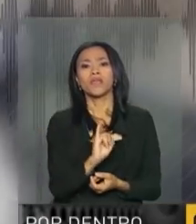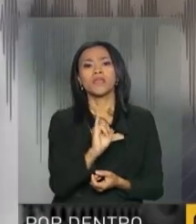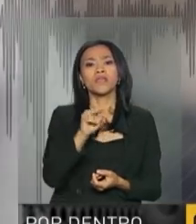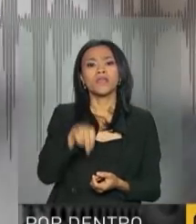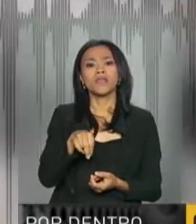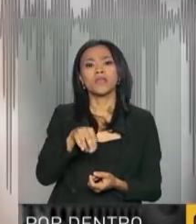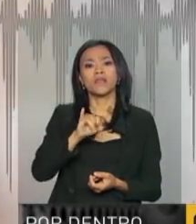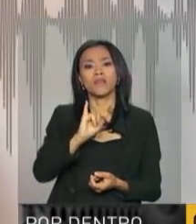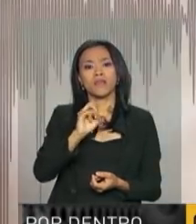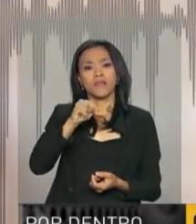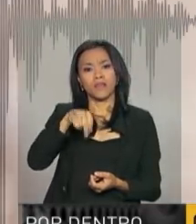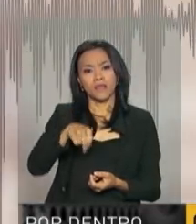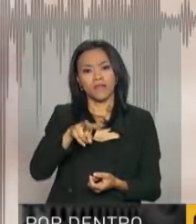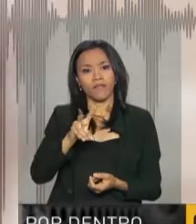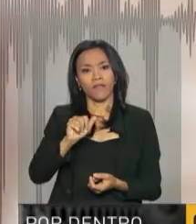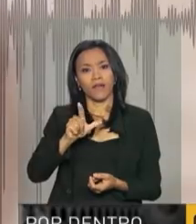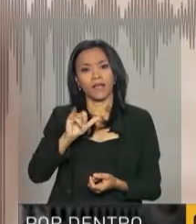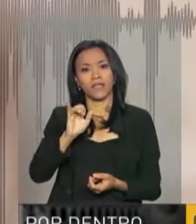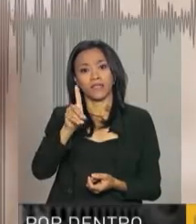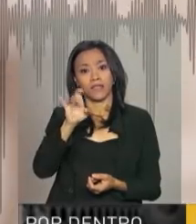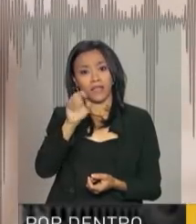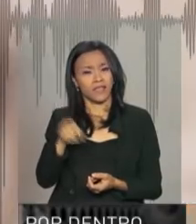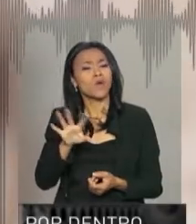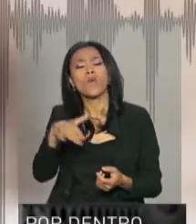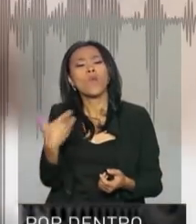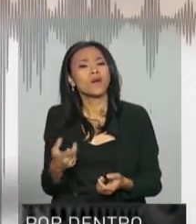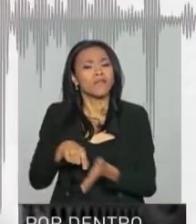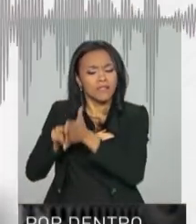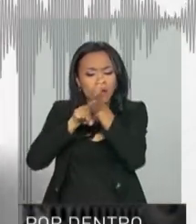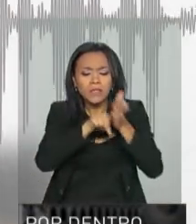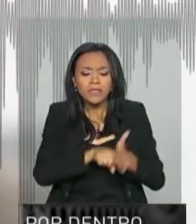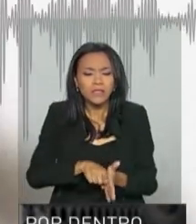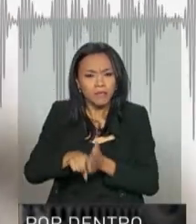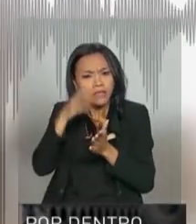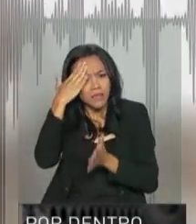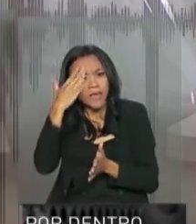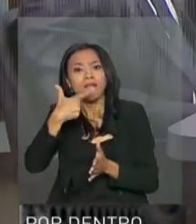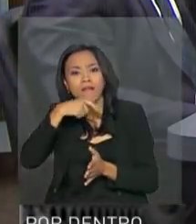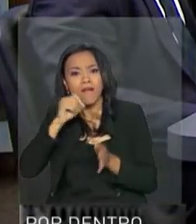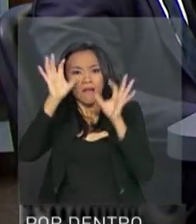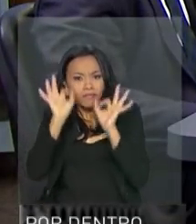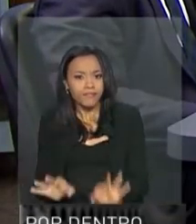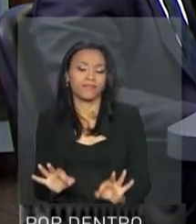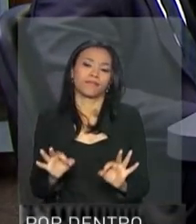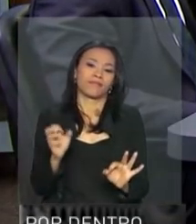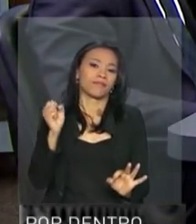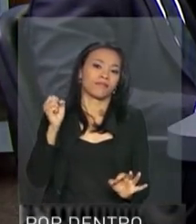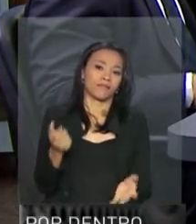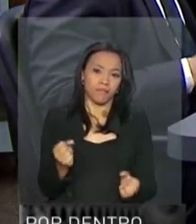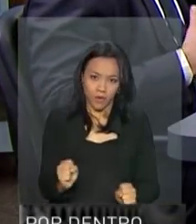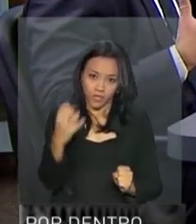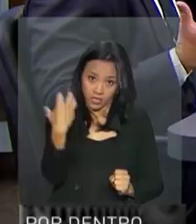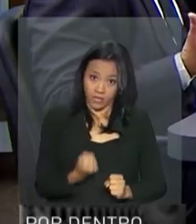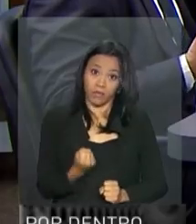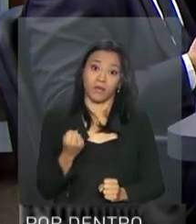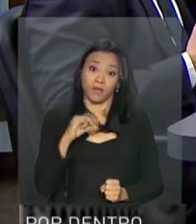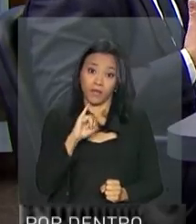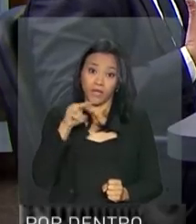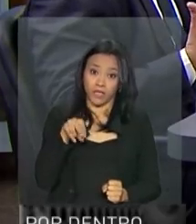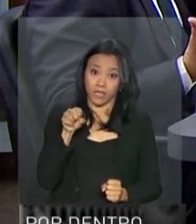por essa espécie de pente fino? Perfeito. Bom dia, Guilherme. Veja só, a Previdência ela tem que passar